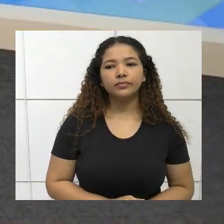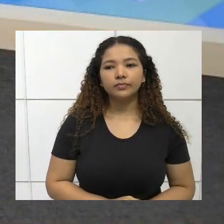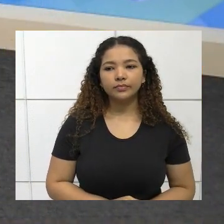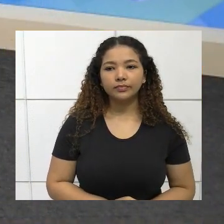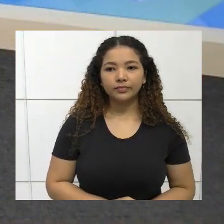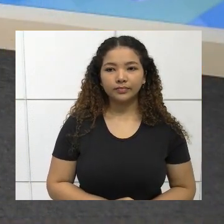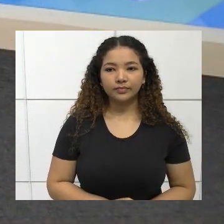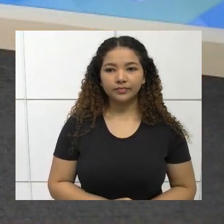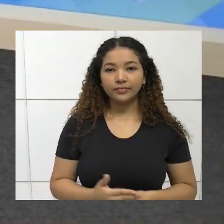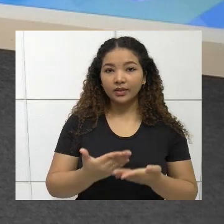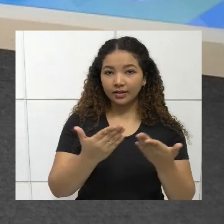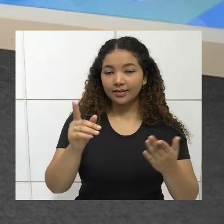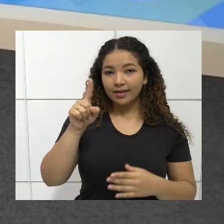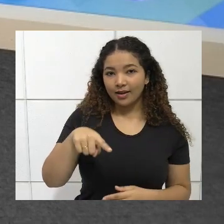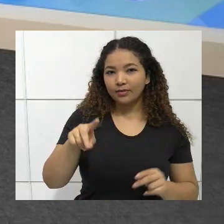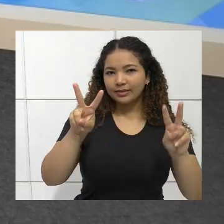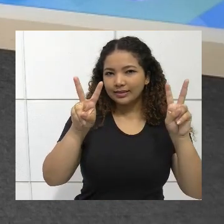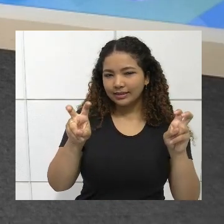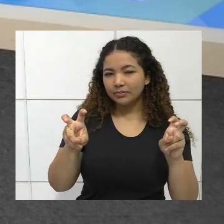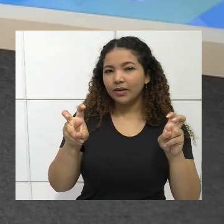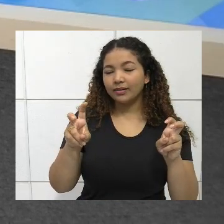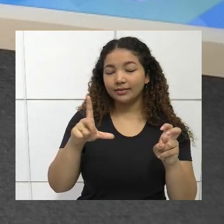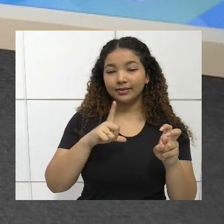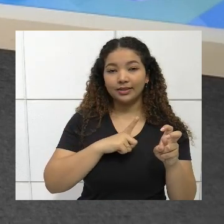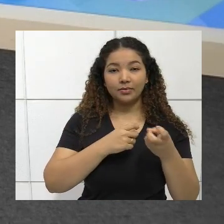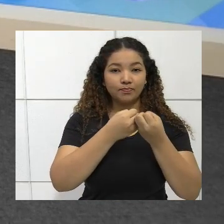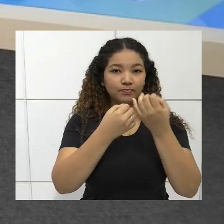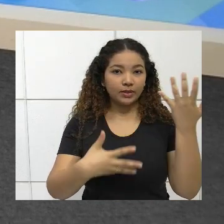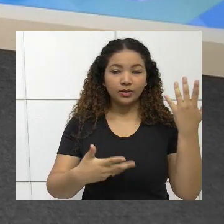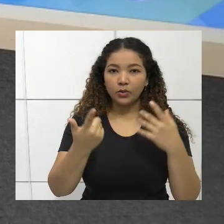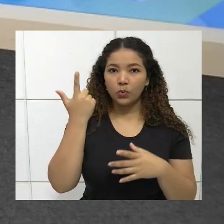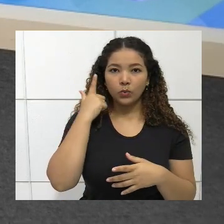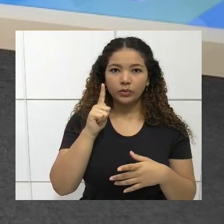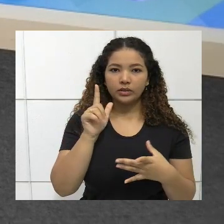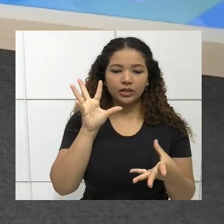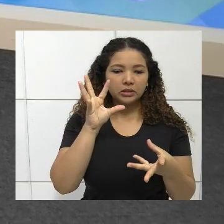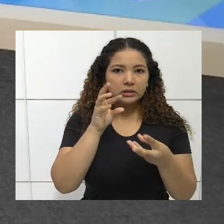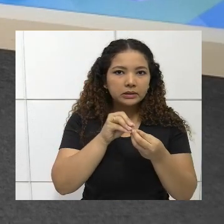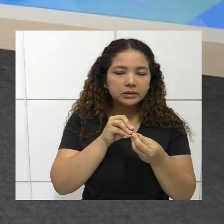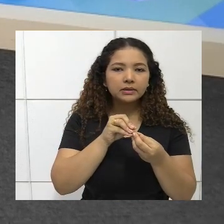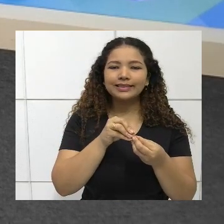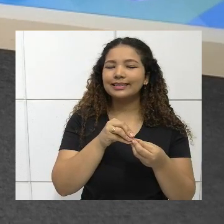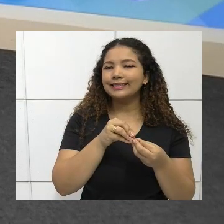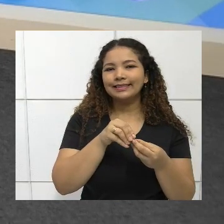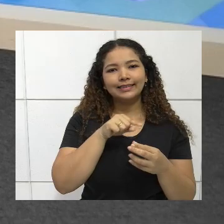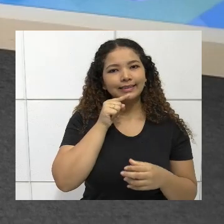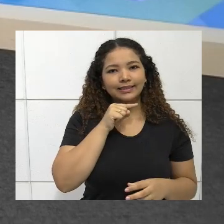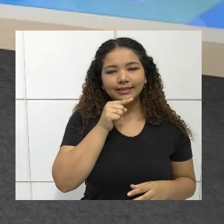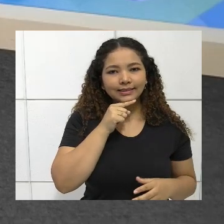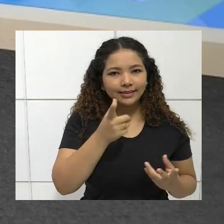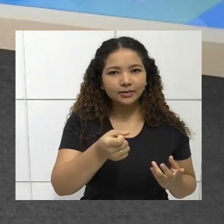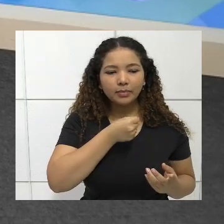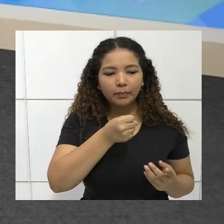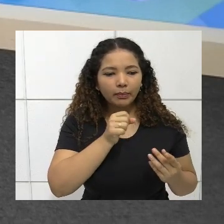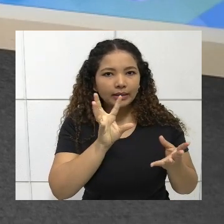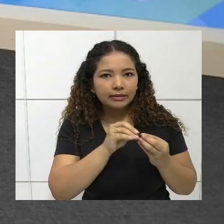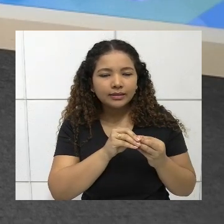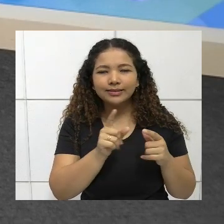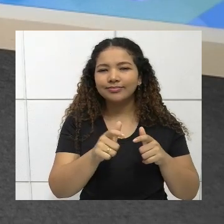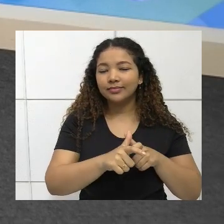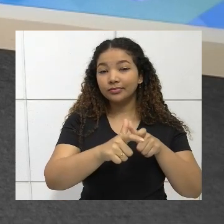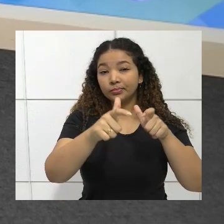Esse é um assunto muito complexo. Não dá para abordar numa reportagem, né, da forma como ele tem um